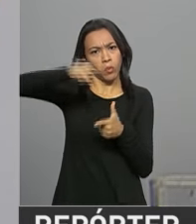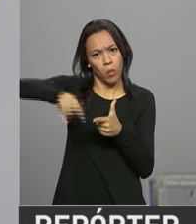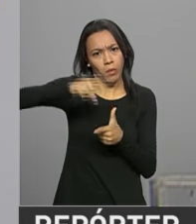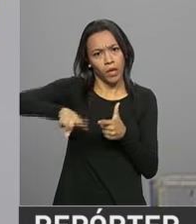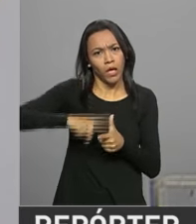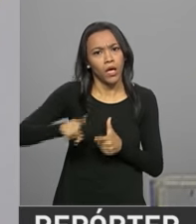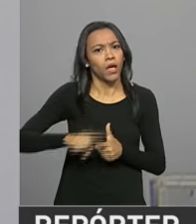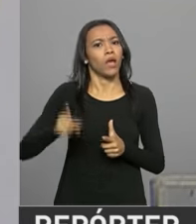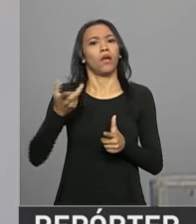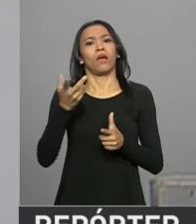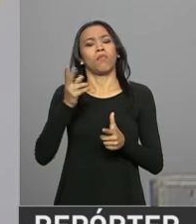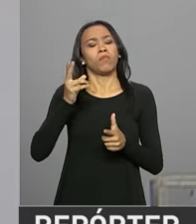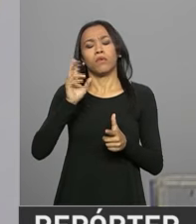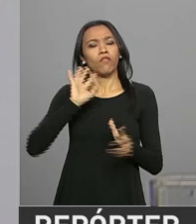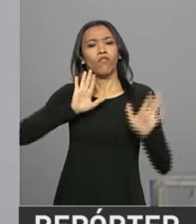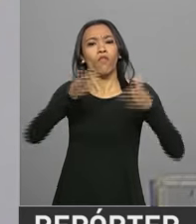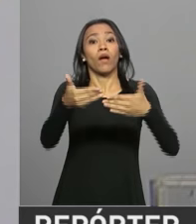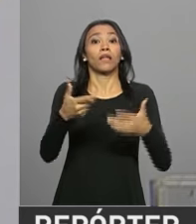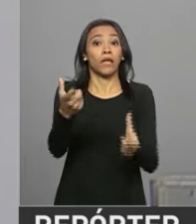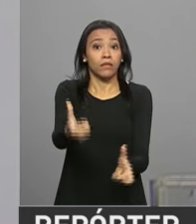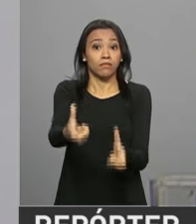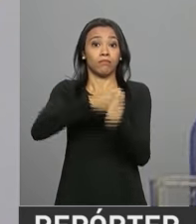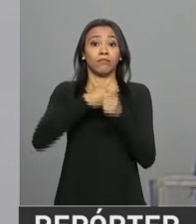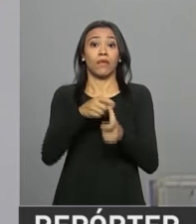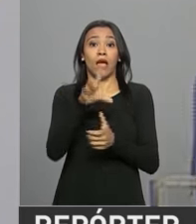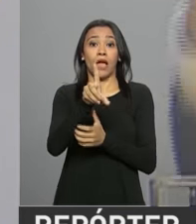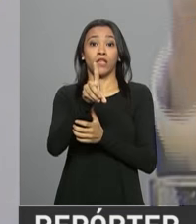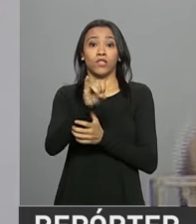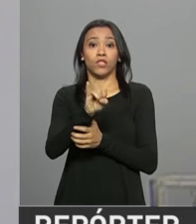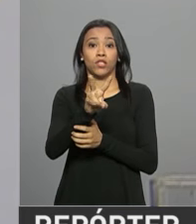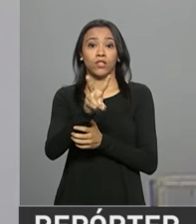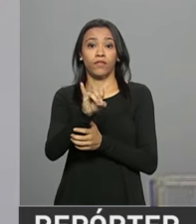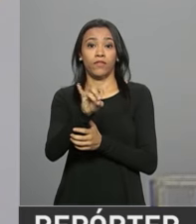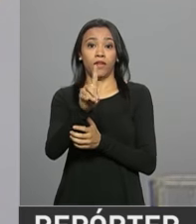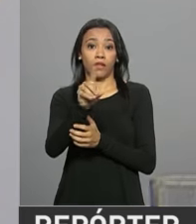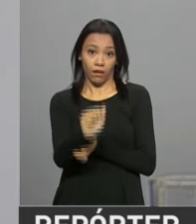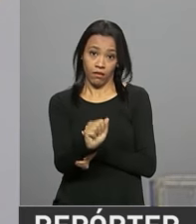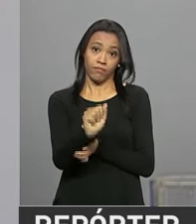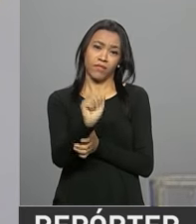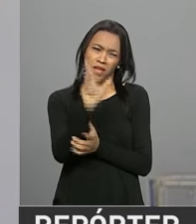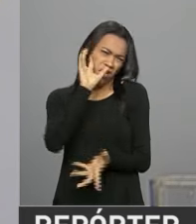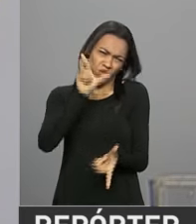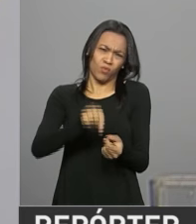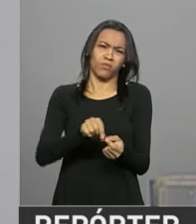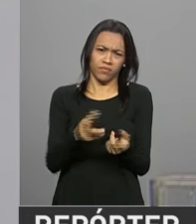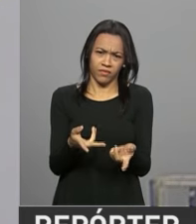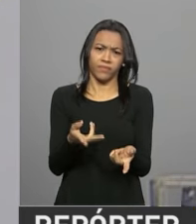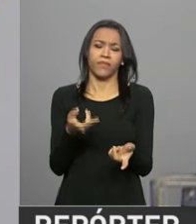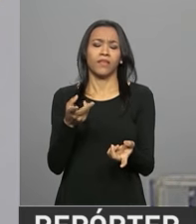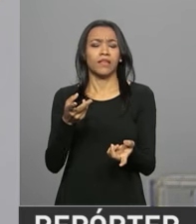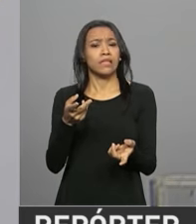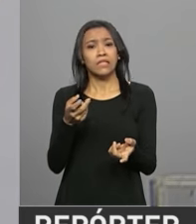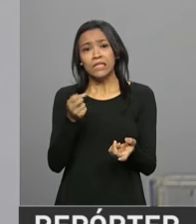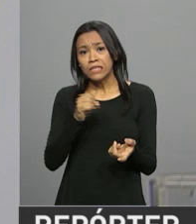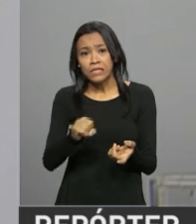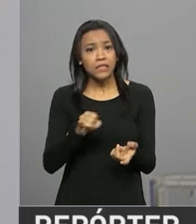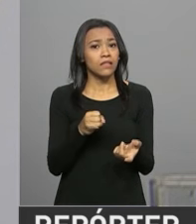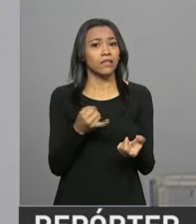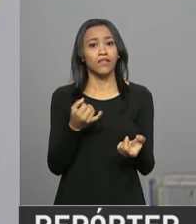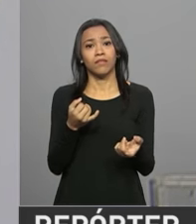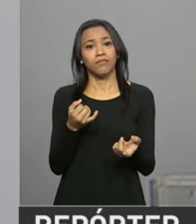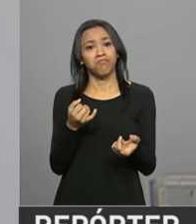dívidas, da evolução da dívida pública, etc., e várias outras coisas, em resumo, sem a restauração